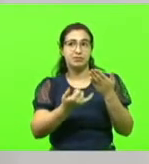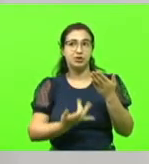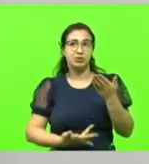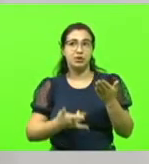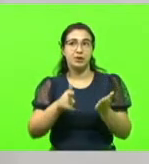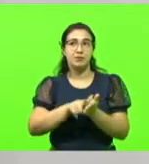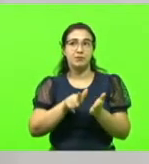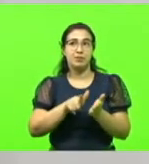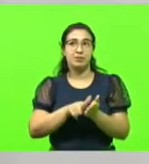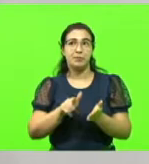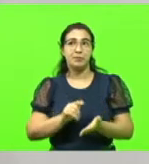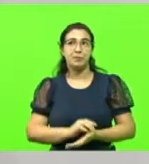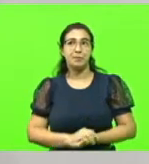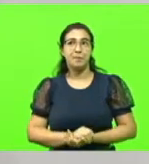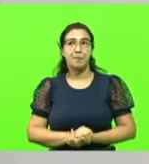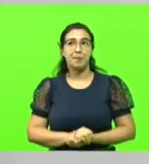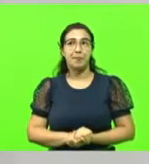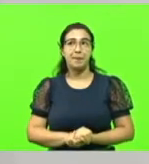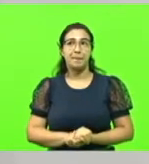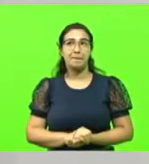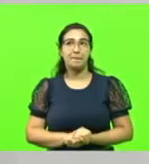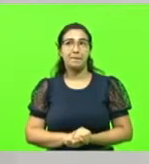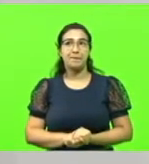está ouvindo aí?